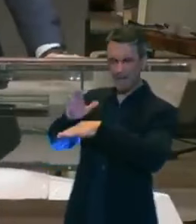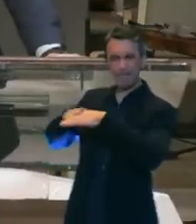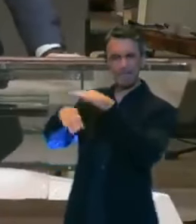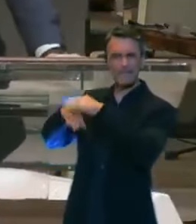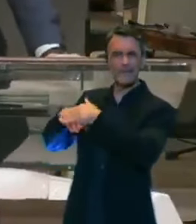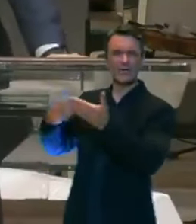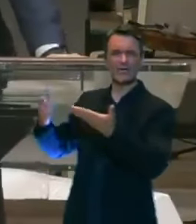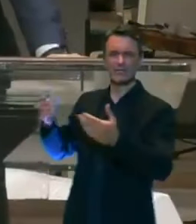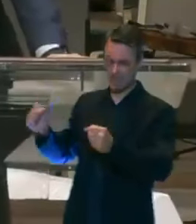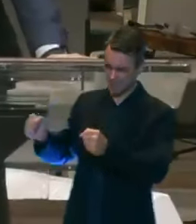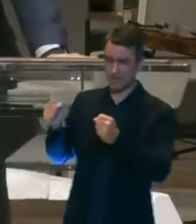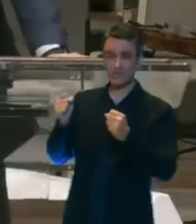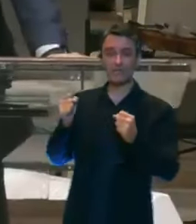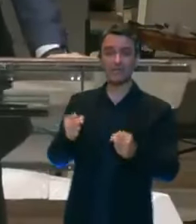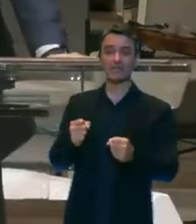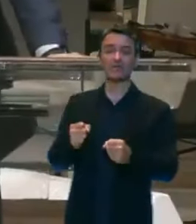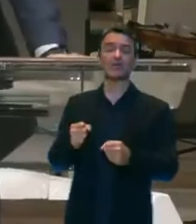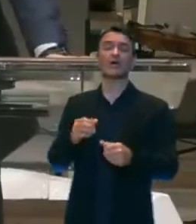destra. Salmo